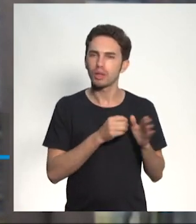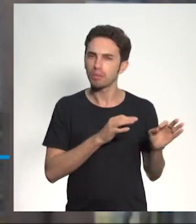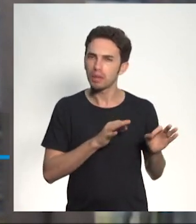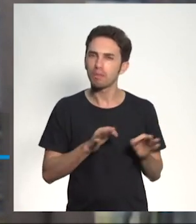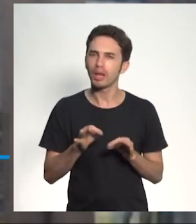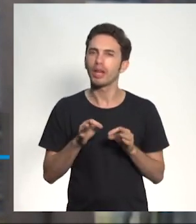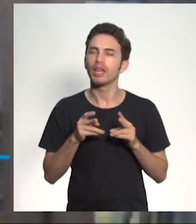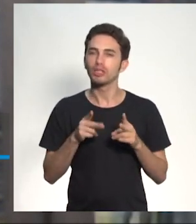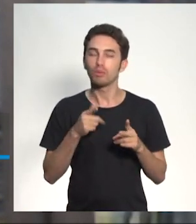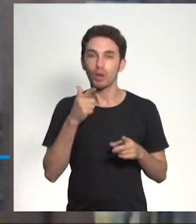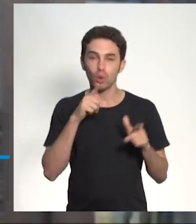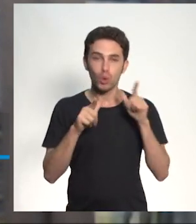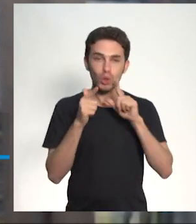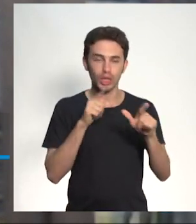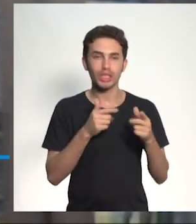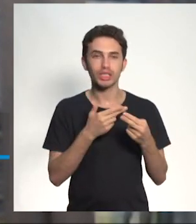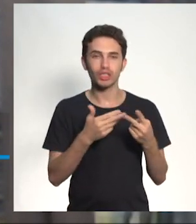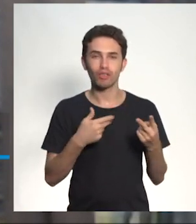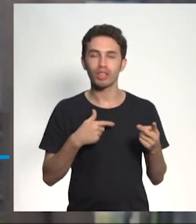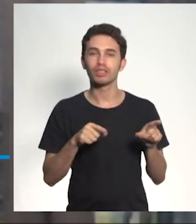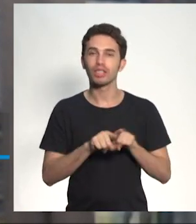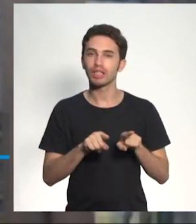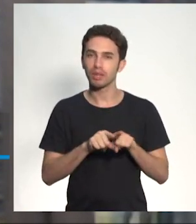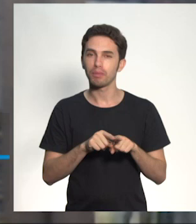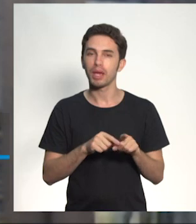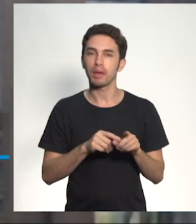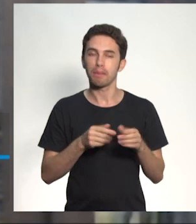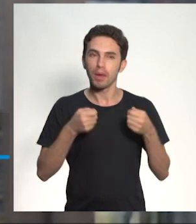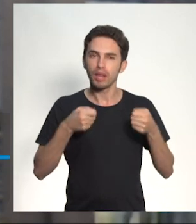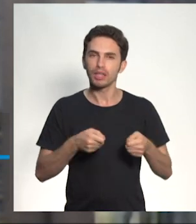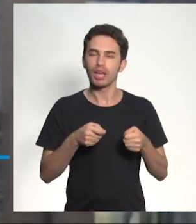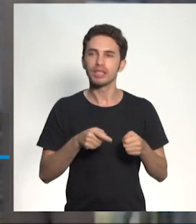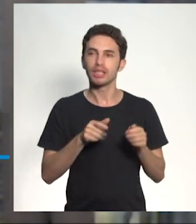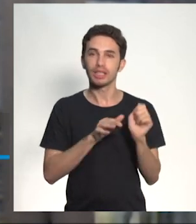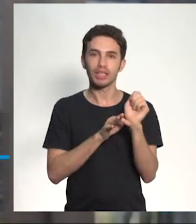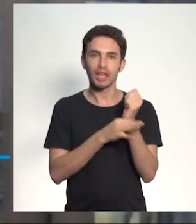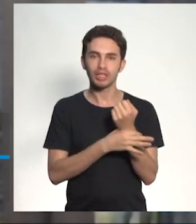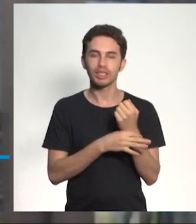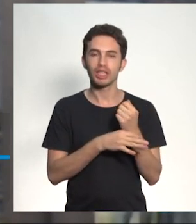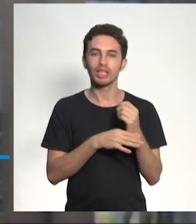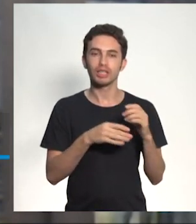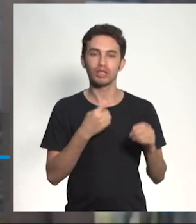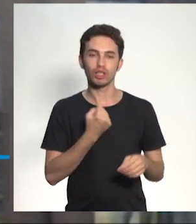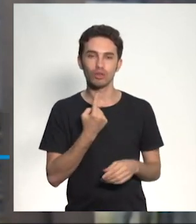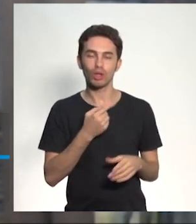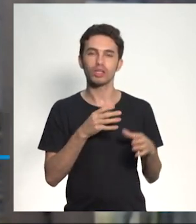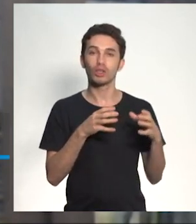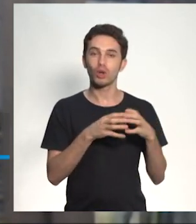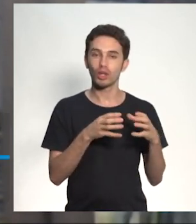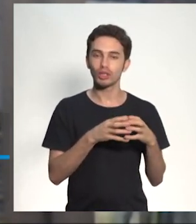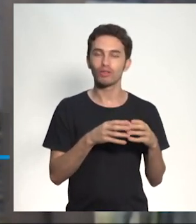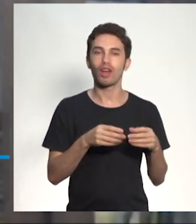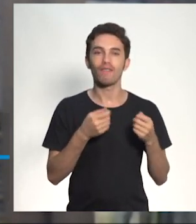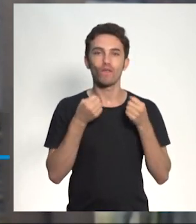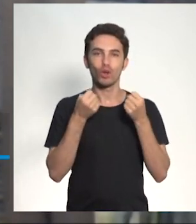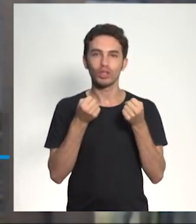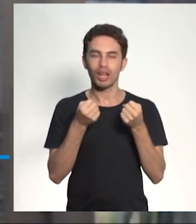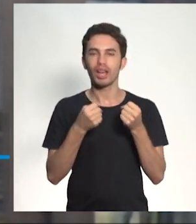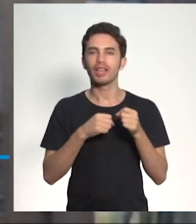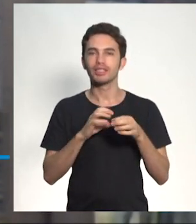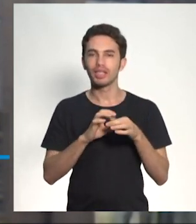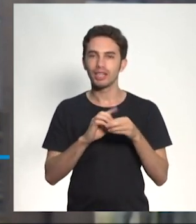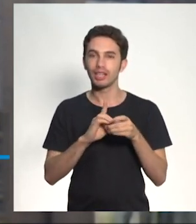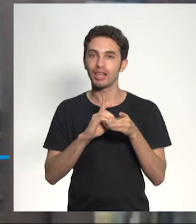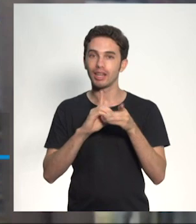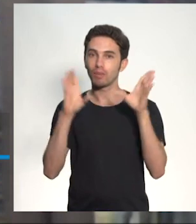das conquistas e manutenção das garantias individuais e coletivas. Fortalecem a democracia,